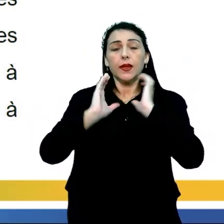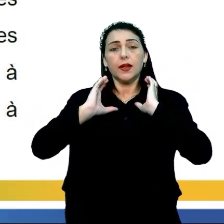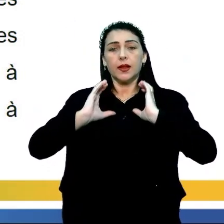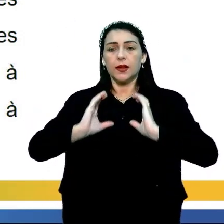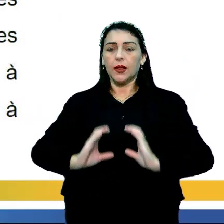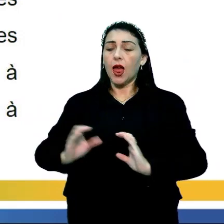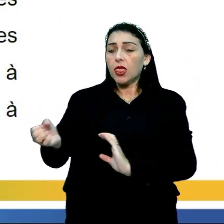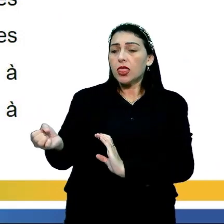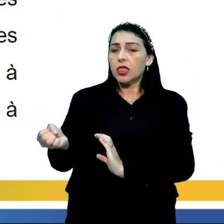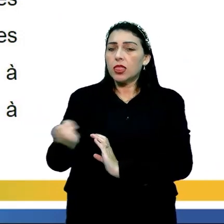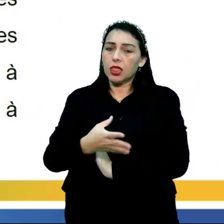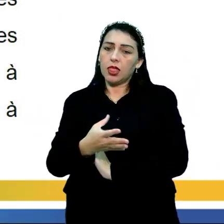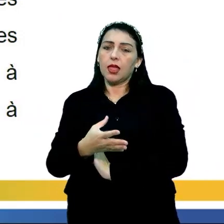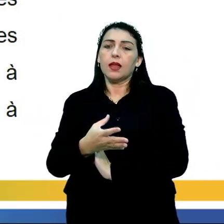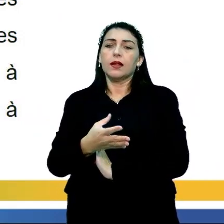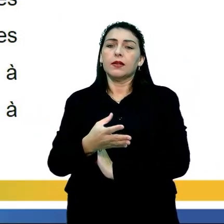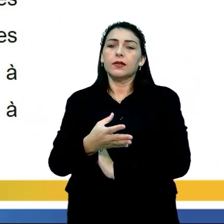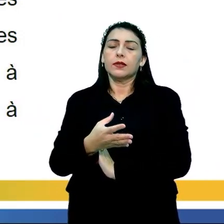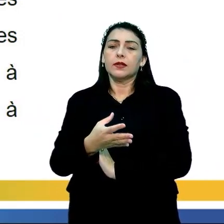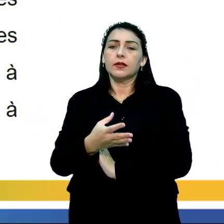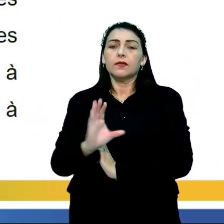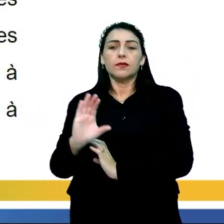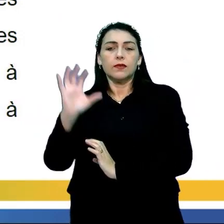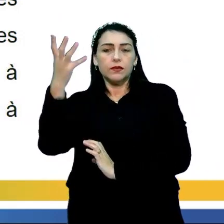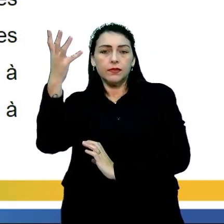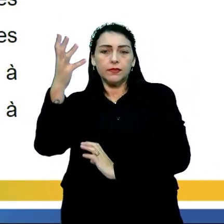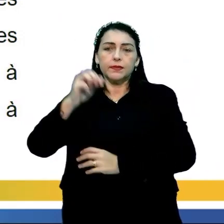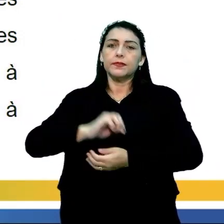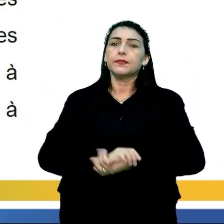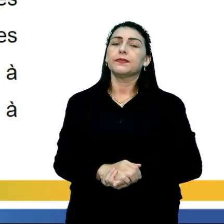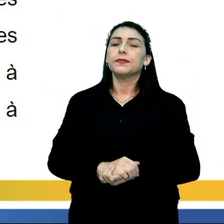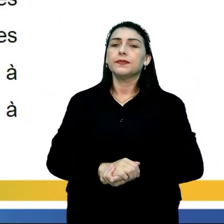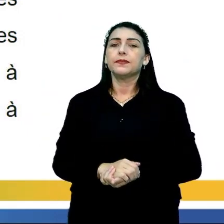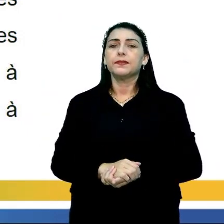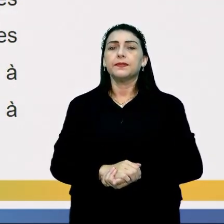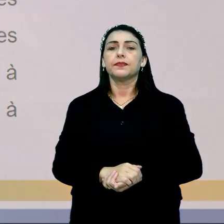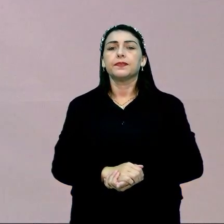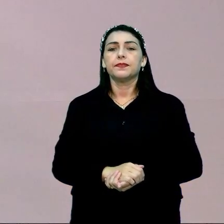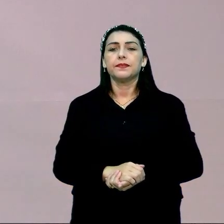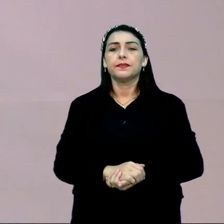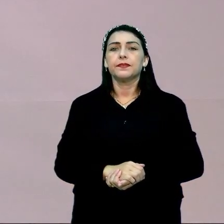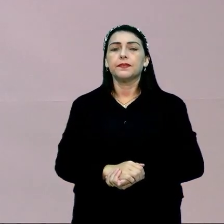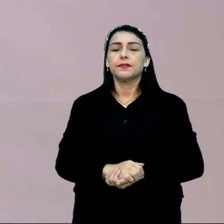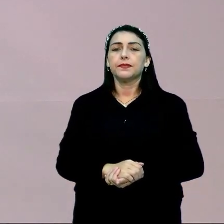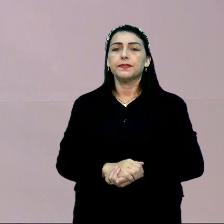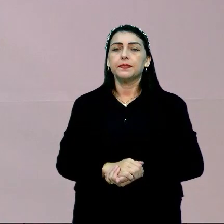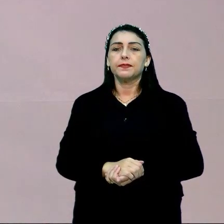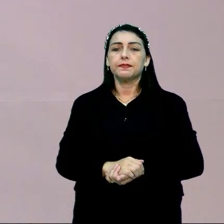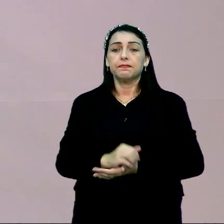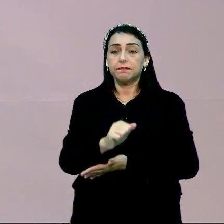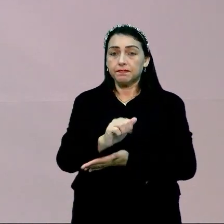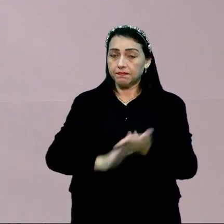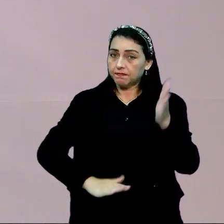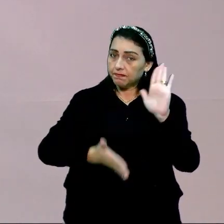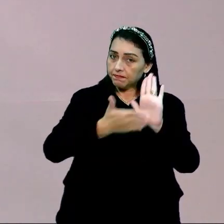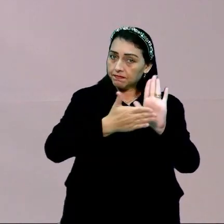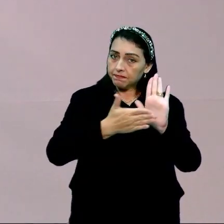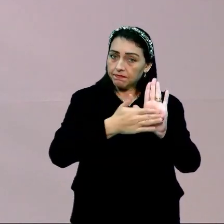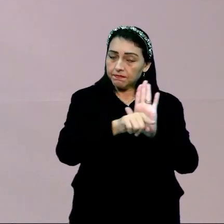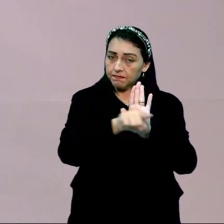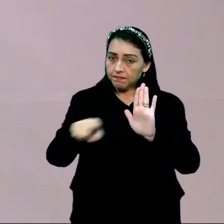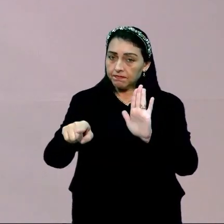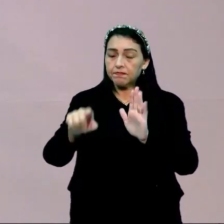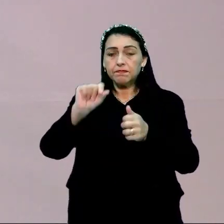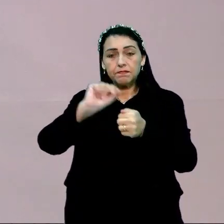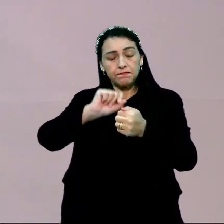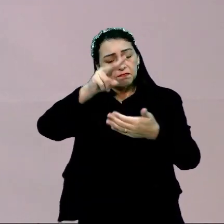plena adaptação de todos os cidadãos à nova realidade. Essa é uma atividade proposta para vocês. Vocês